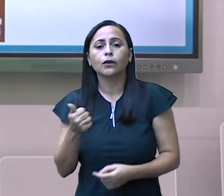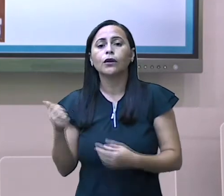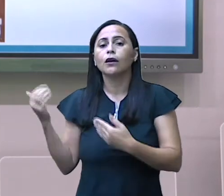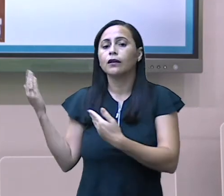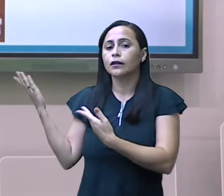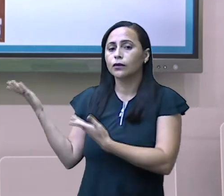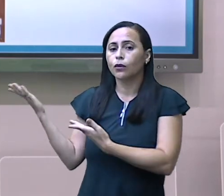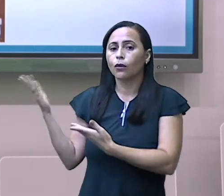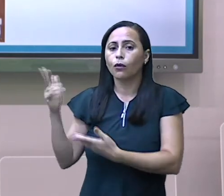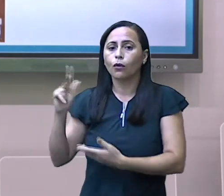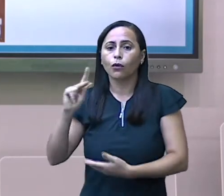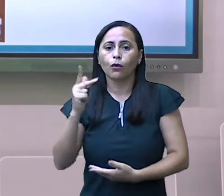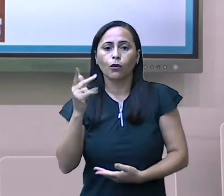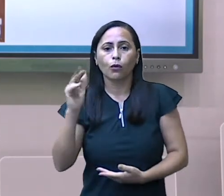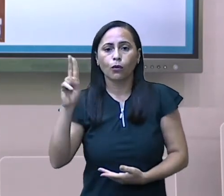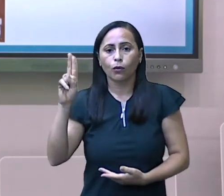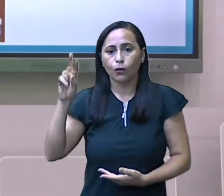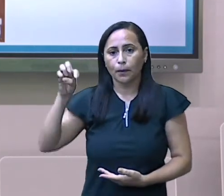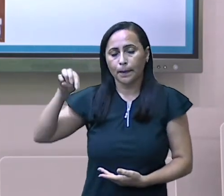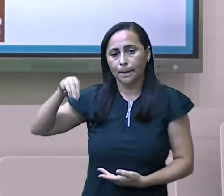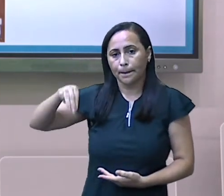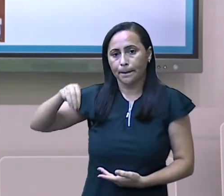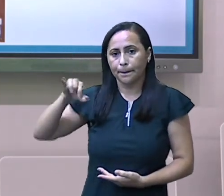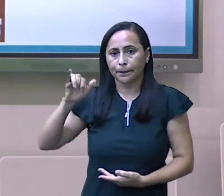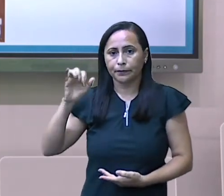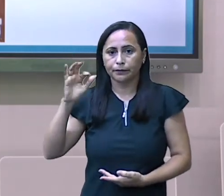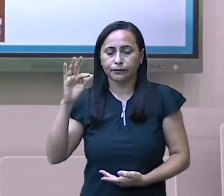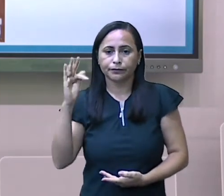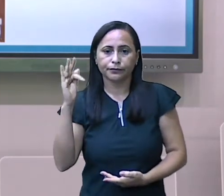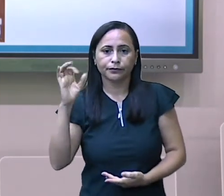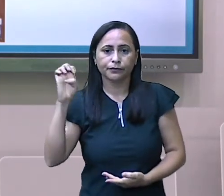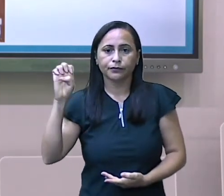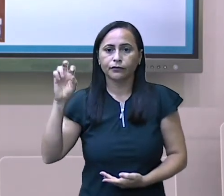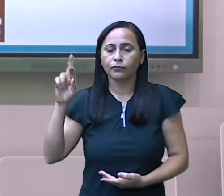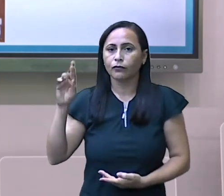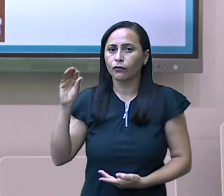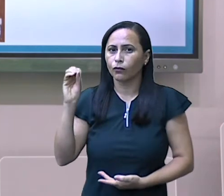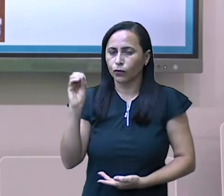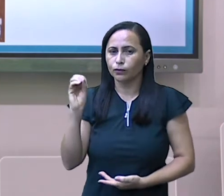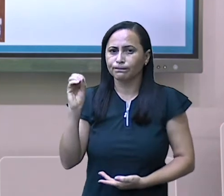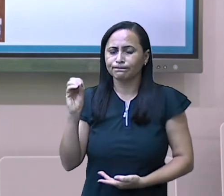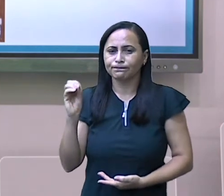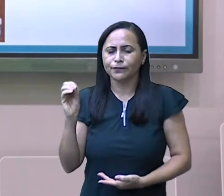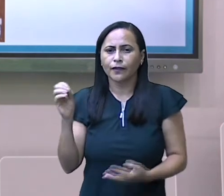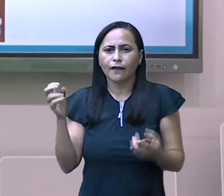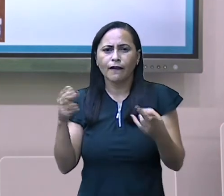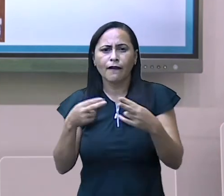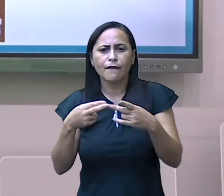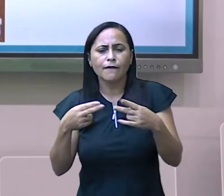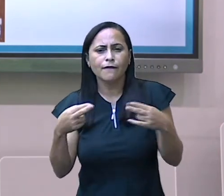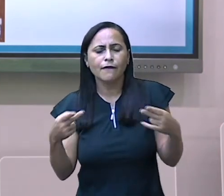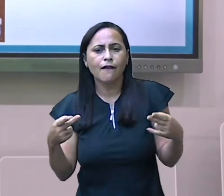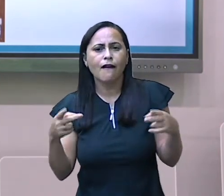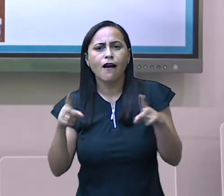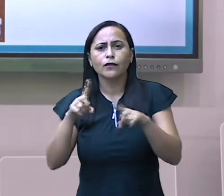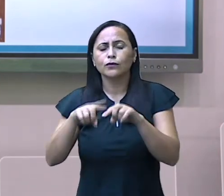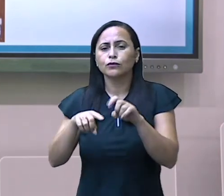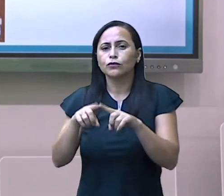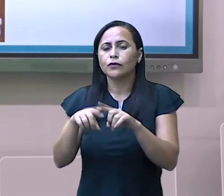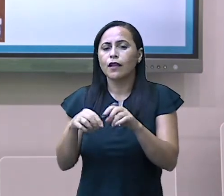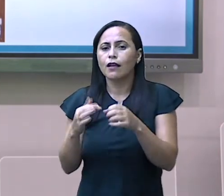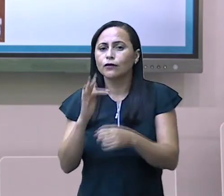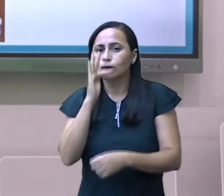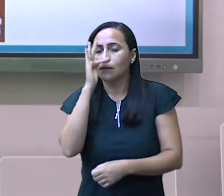é o solo umífero. Ele tem todas as propriedades que uma plantinha precisa para se